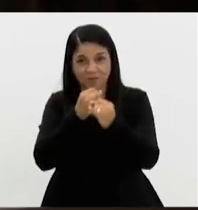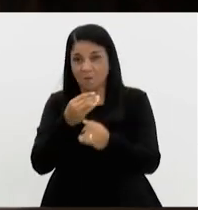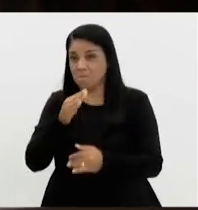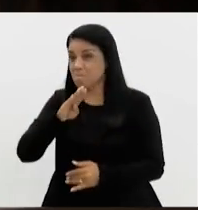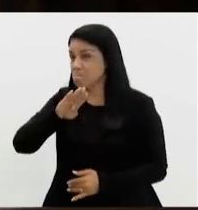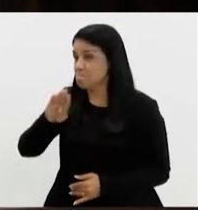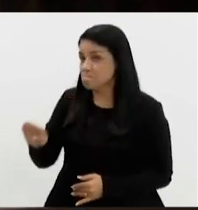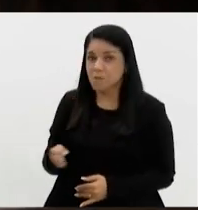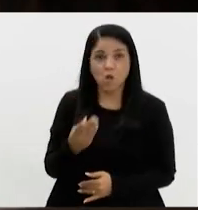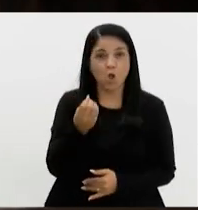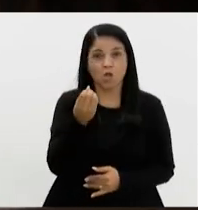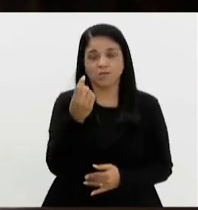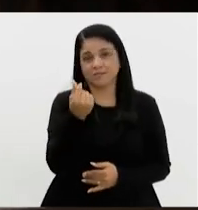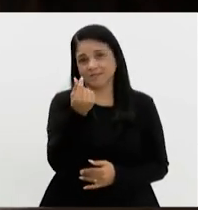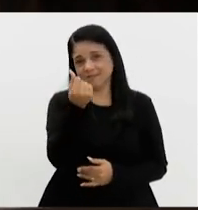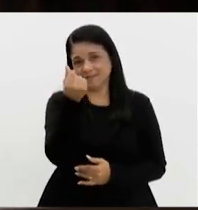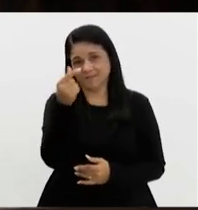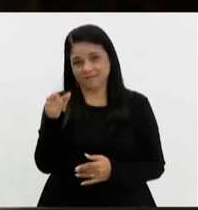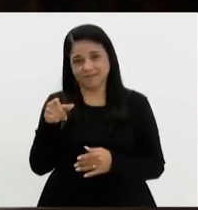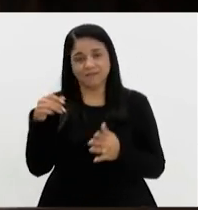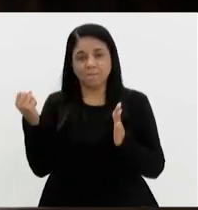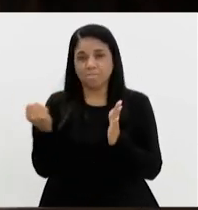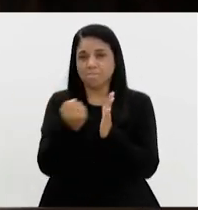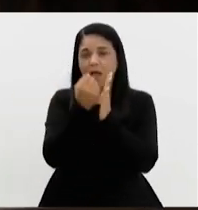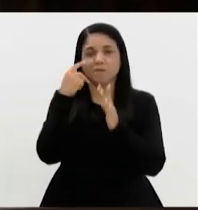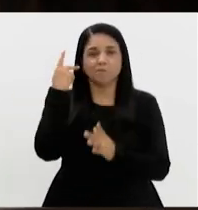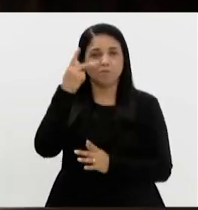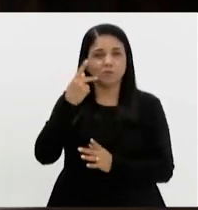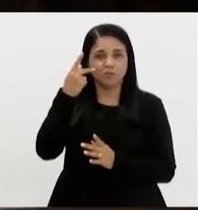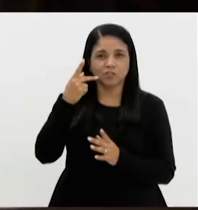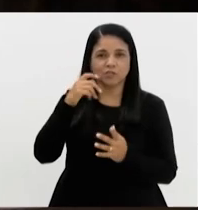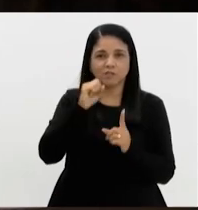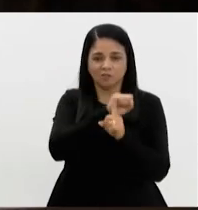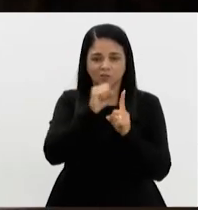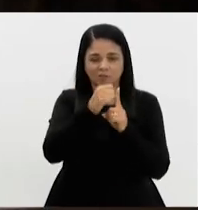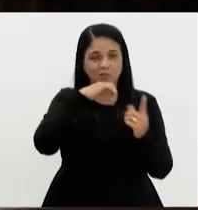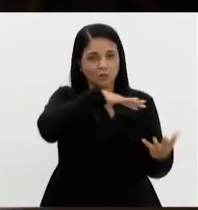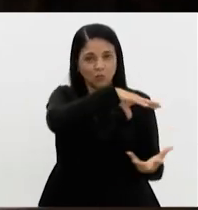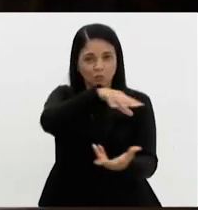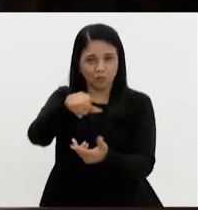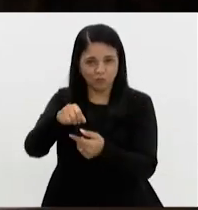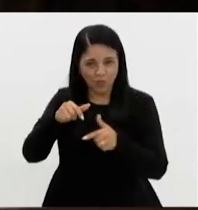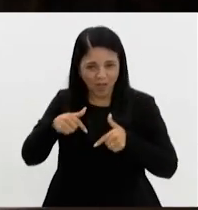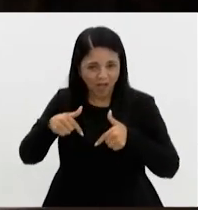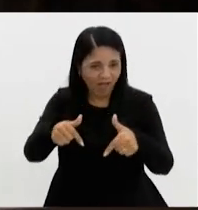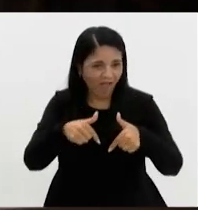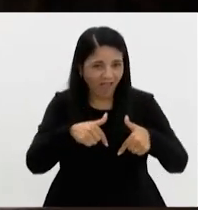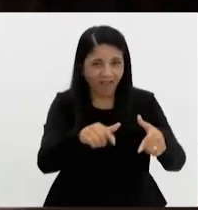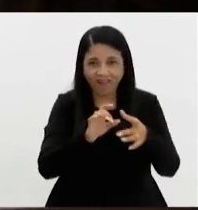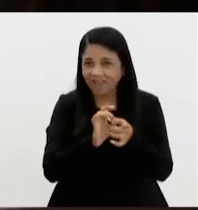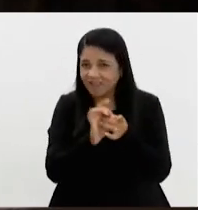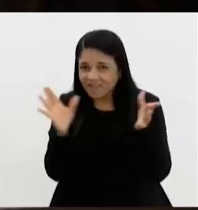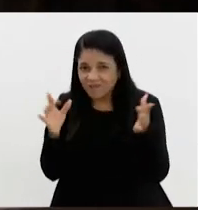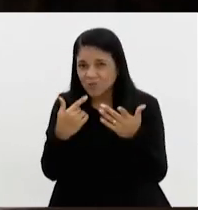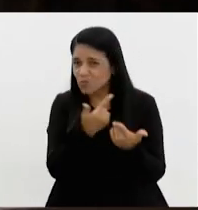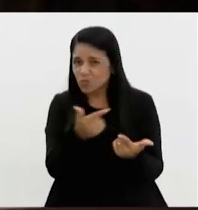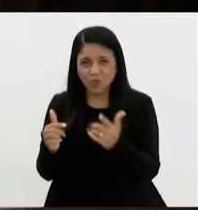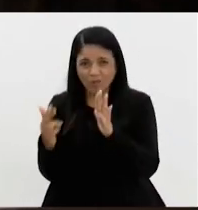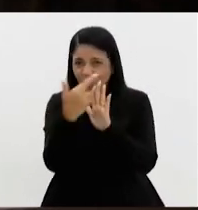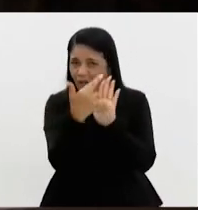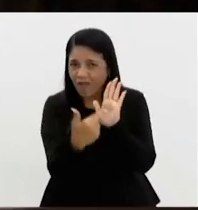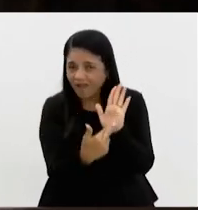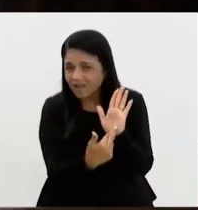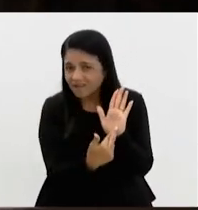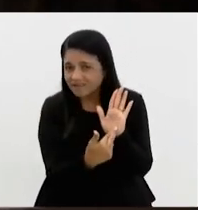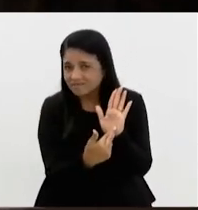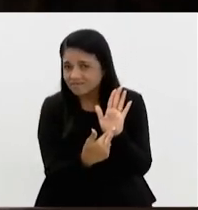T impacto na política e na sociedade Global elas possam atuar livremente Sem essas limitações isso